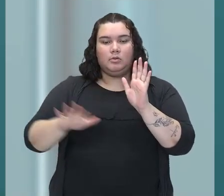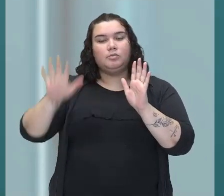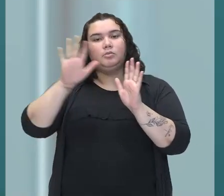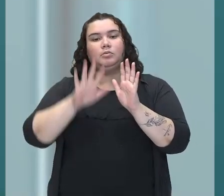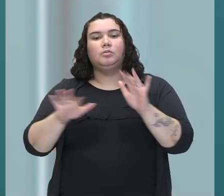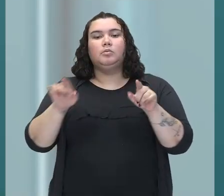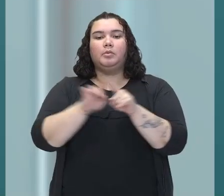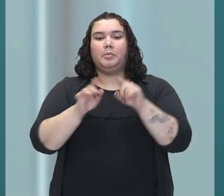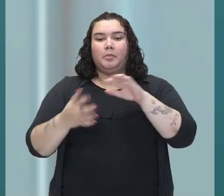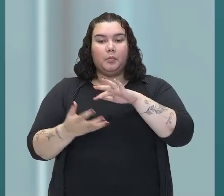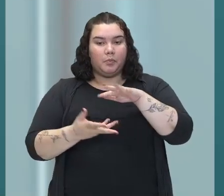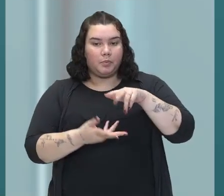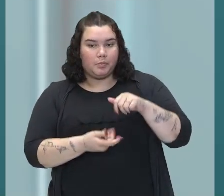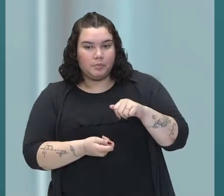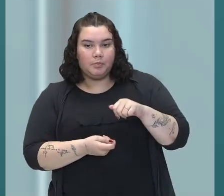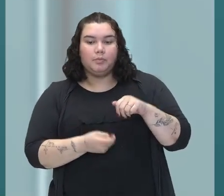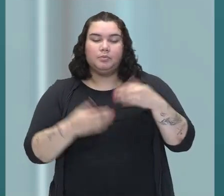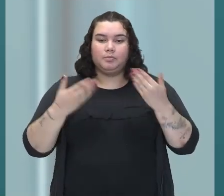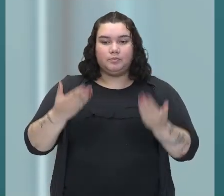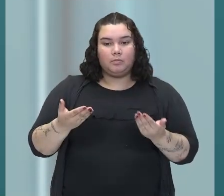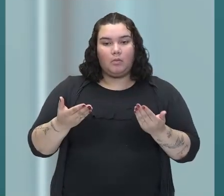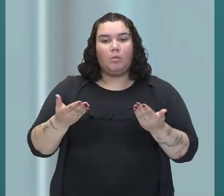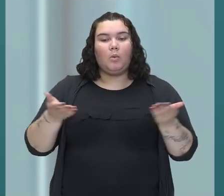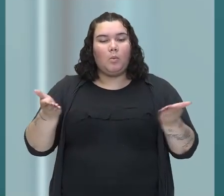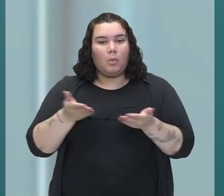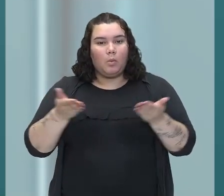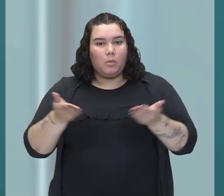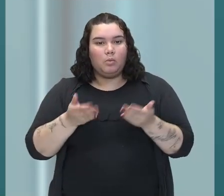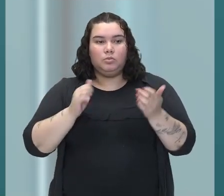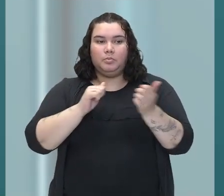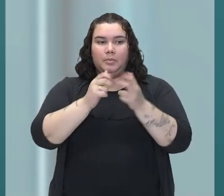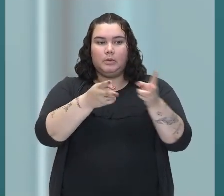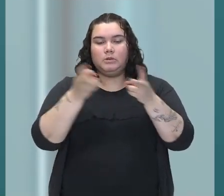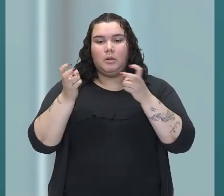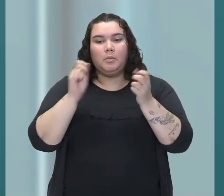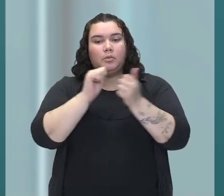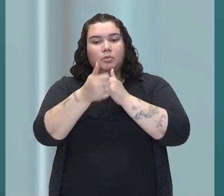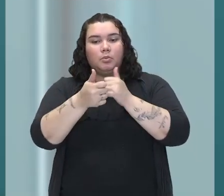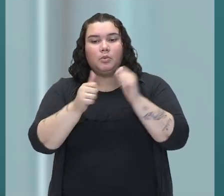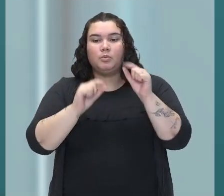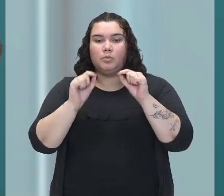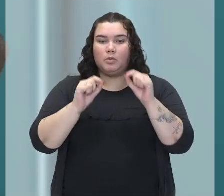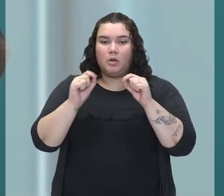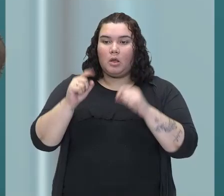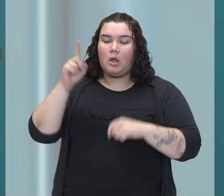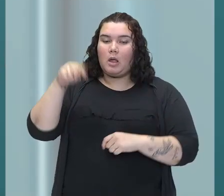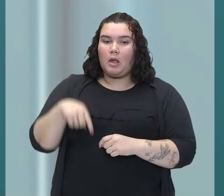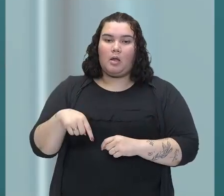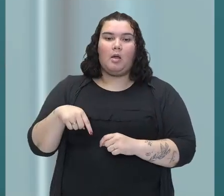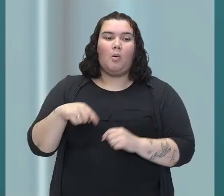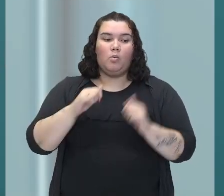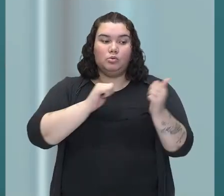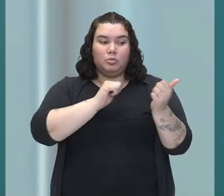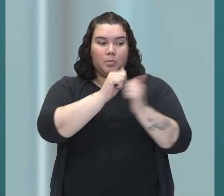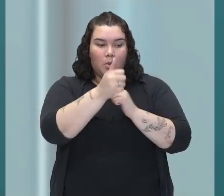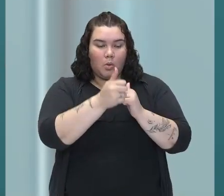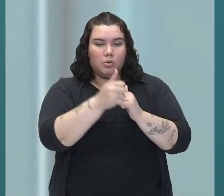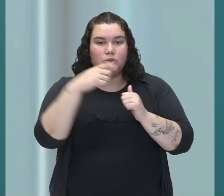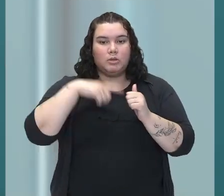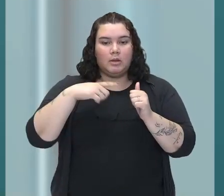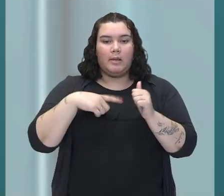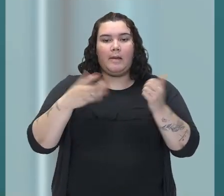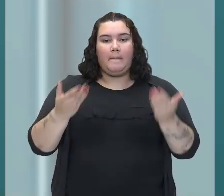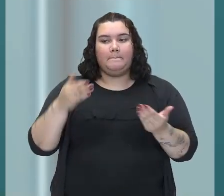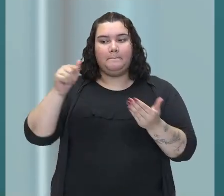e global. Ou seja, hoje em dia, o esporte ele também é um produto que a mídia usa